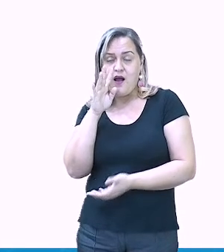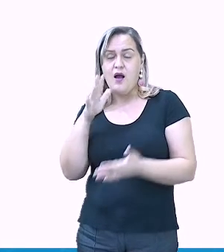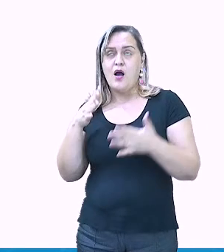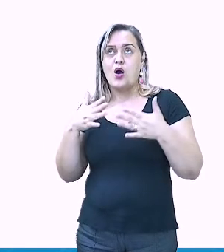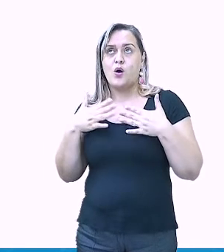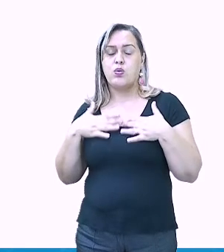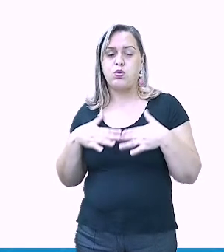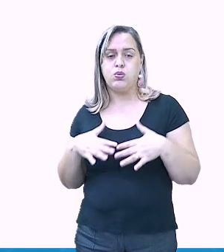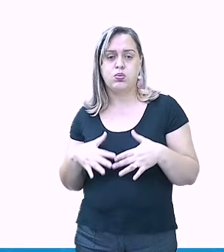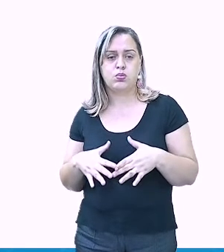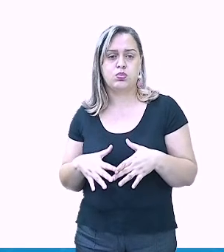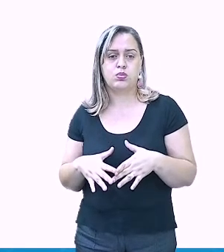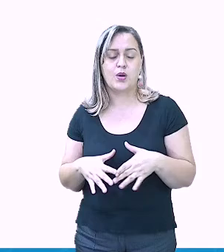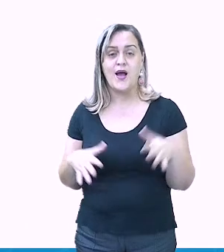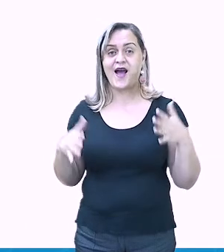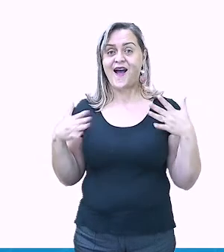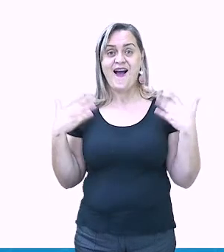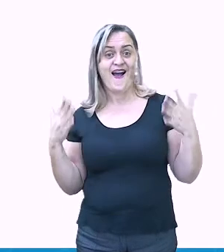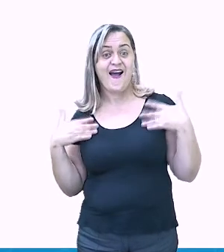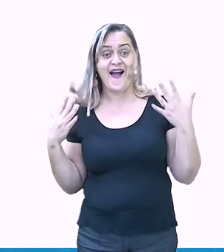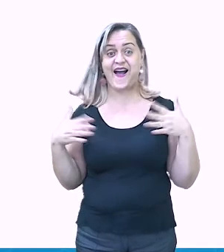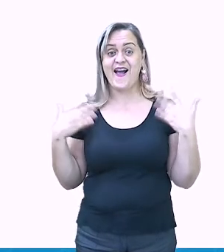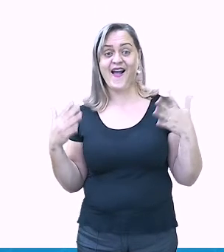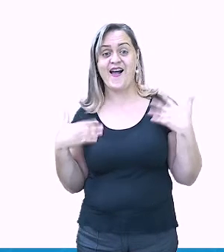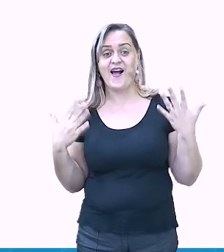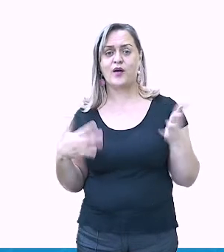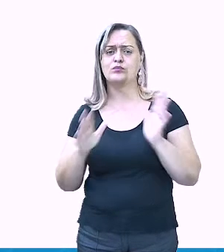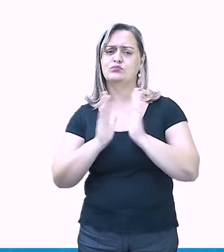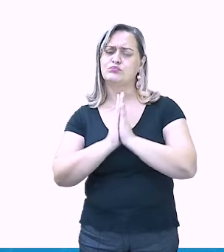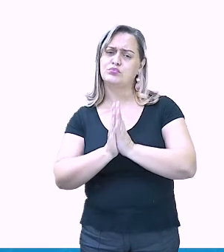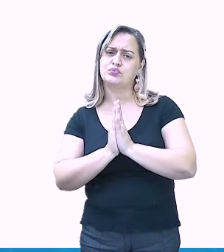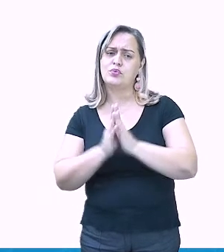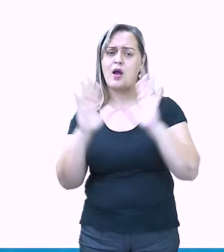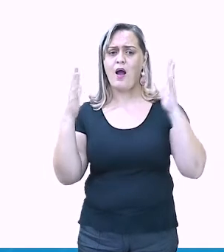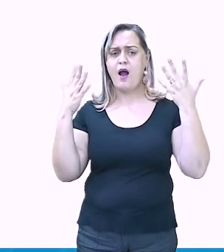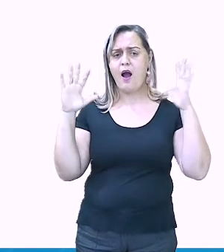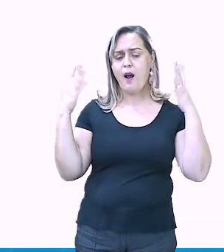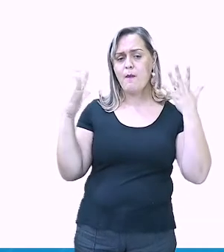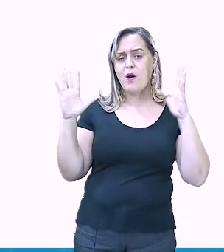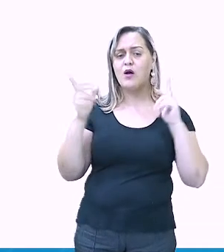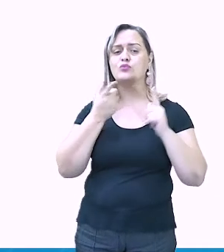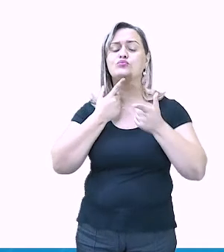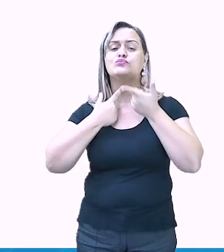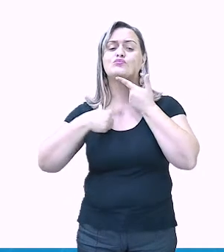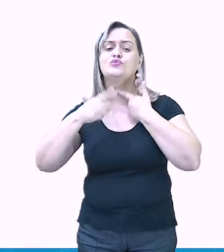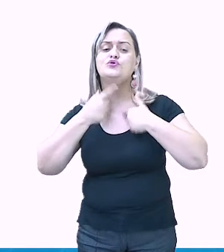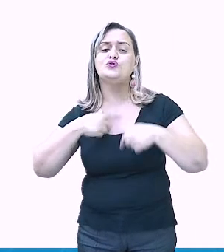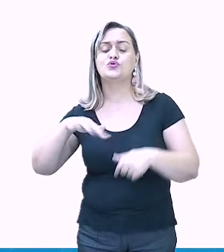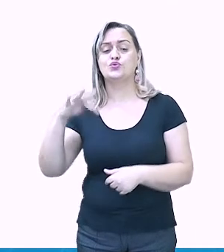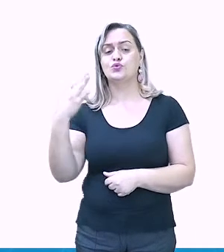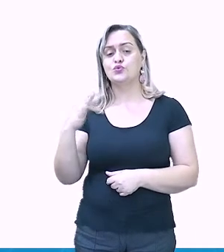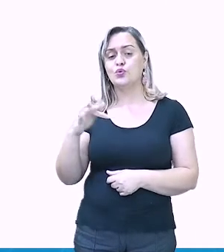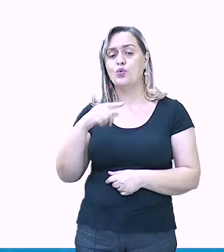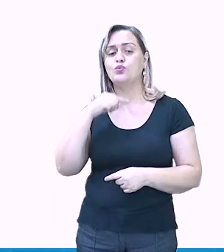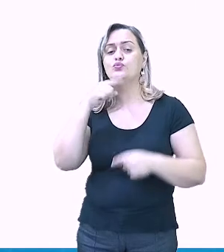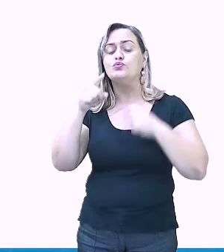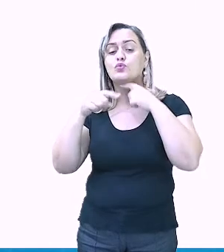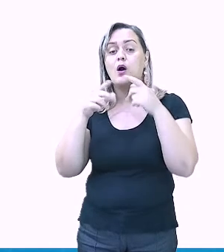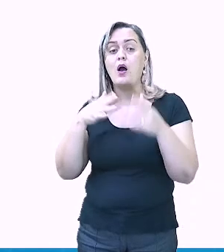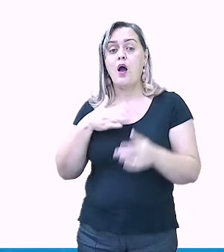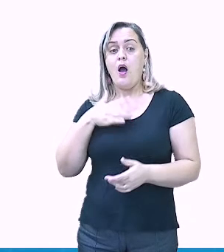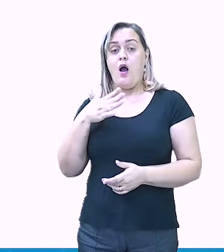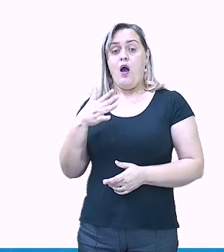alívio, animação, apelo, aplauso, de desejo, de dor, de dúvida,